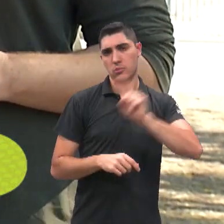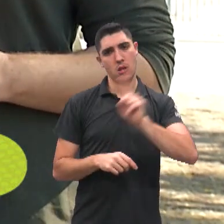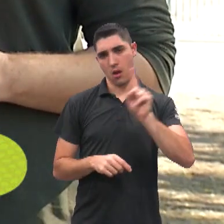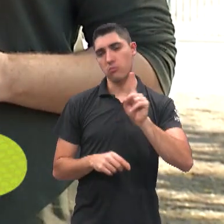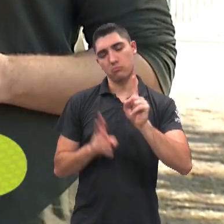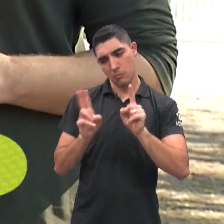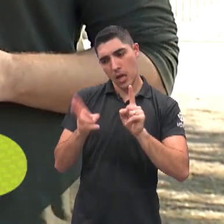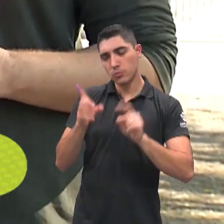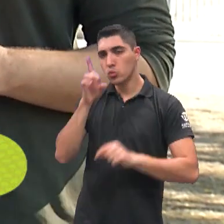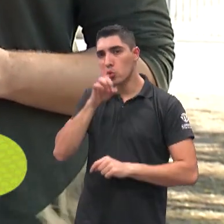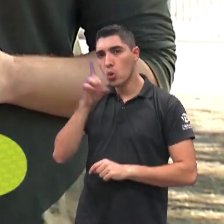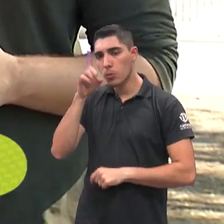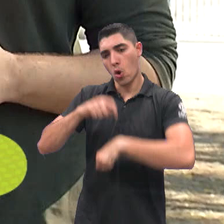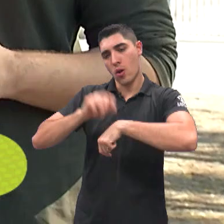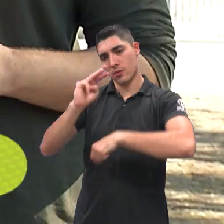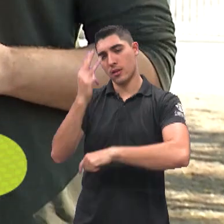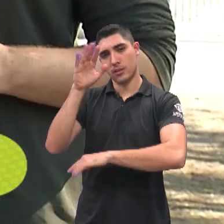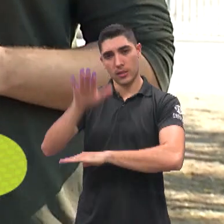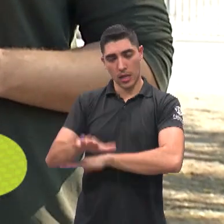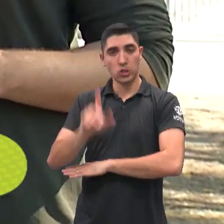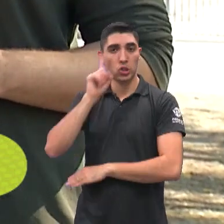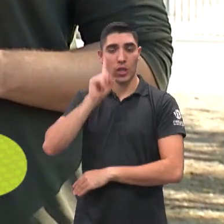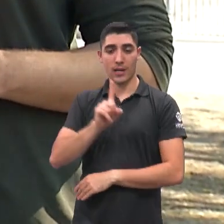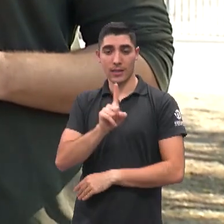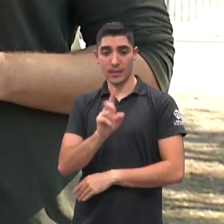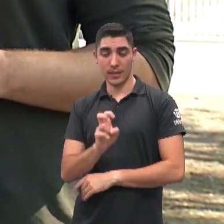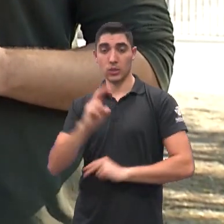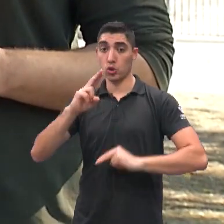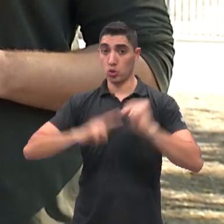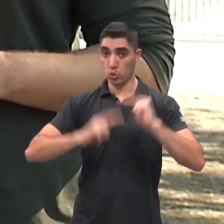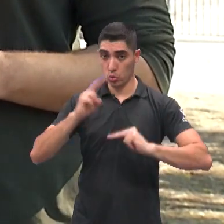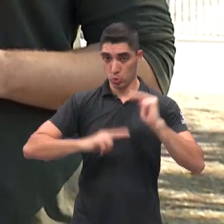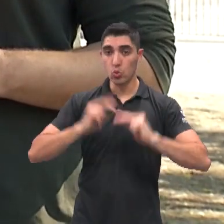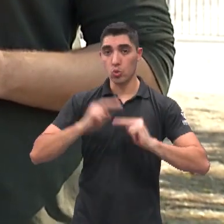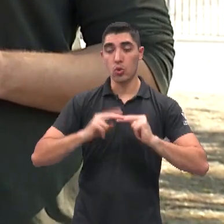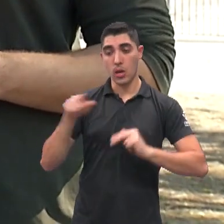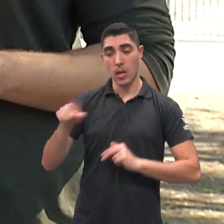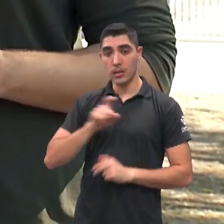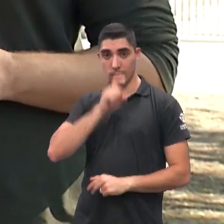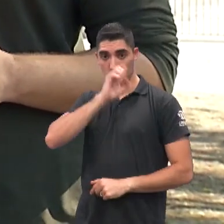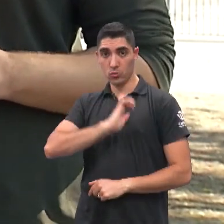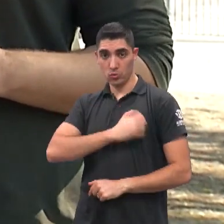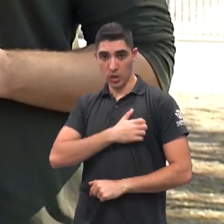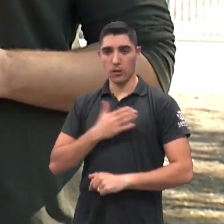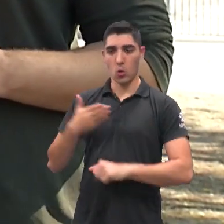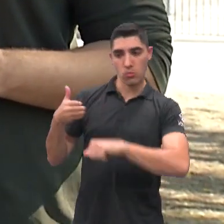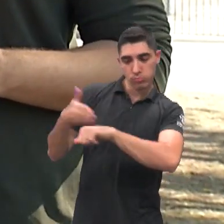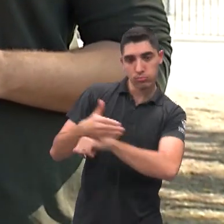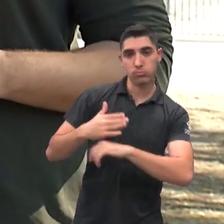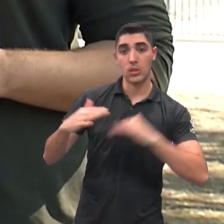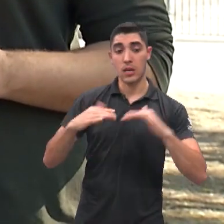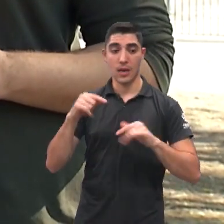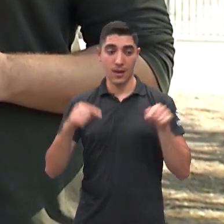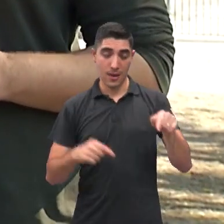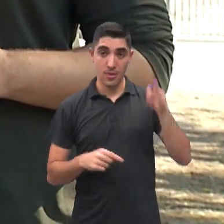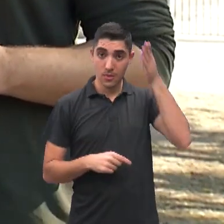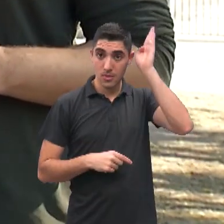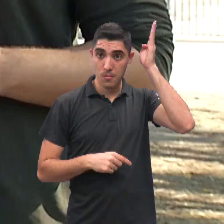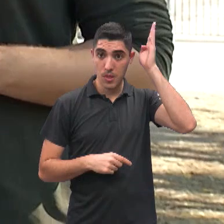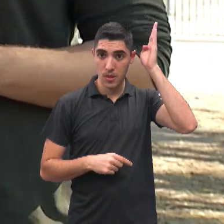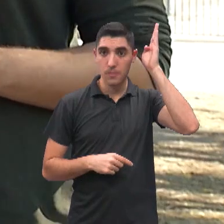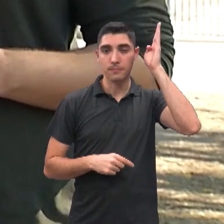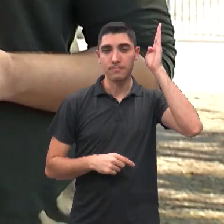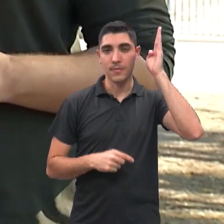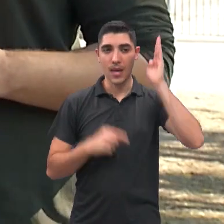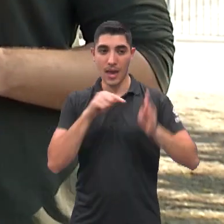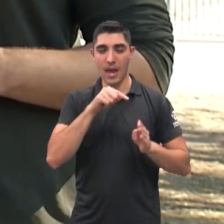às 3 horas da tarde, dia 15 de junho, a estreia do São José na Copa Paulista, enfrentando o seu maior rival, enfrentando o Taubaté.